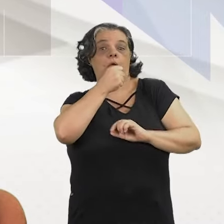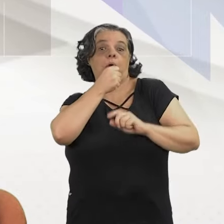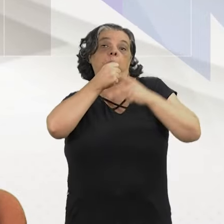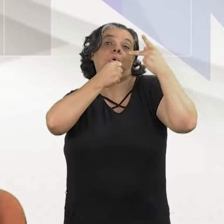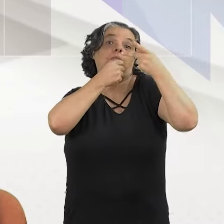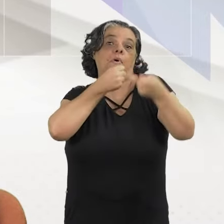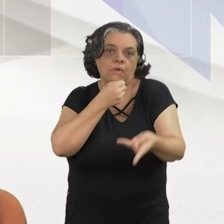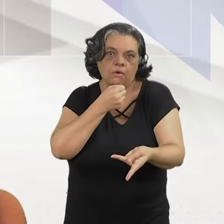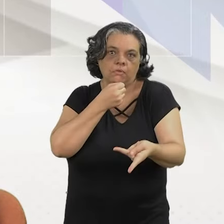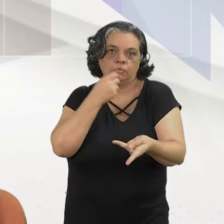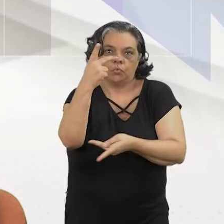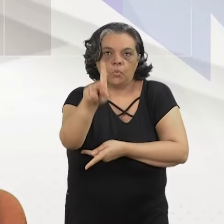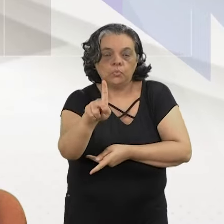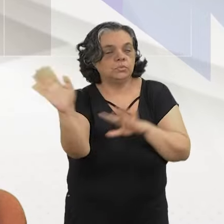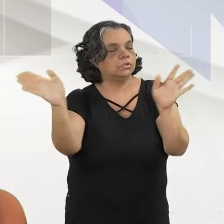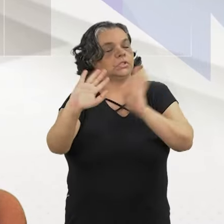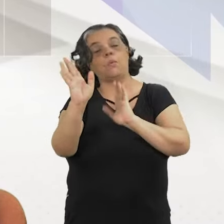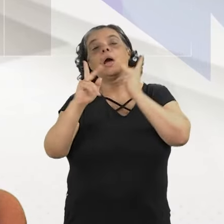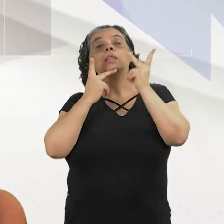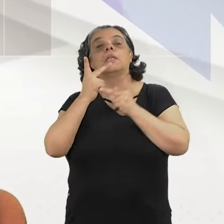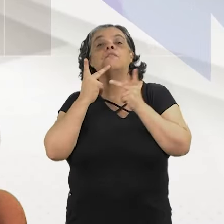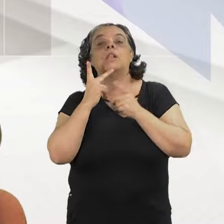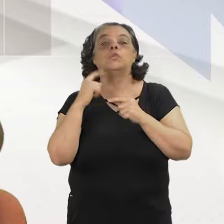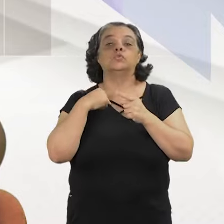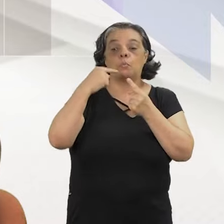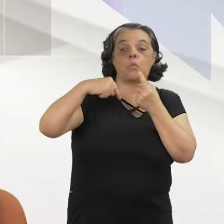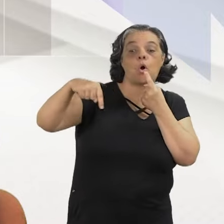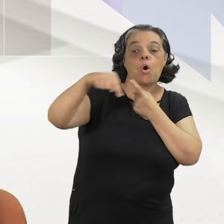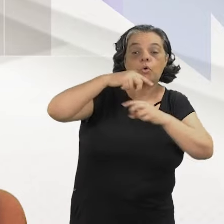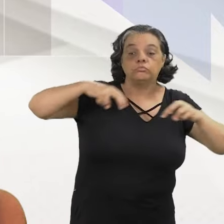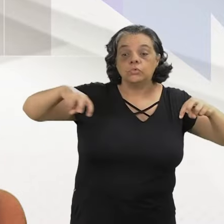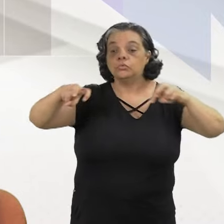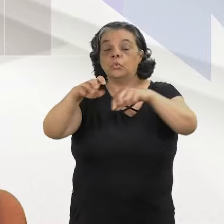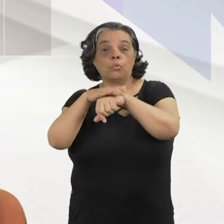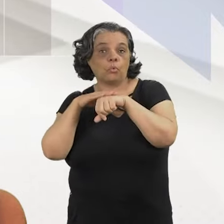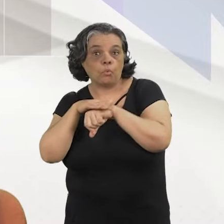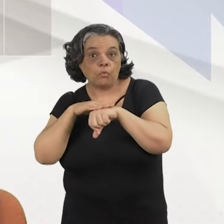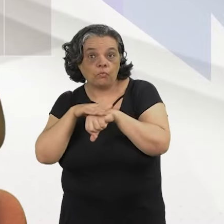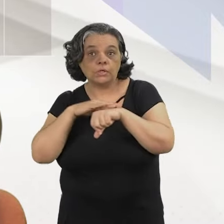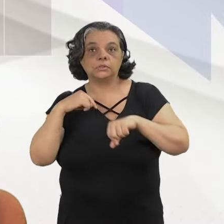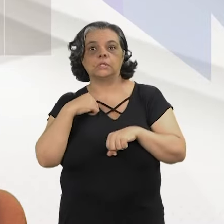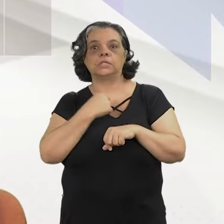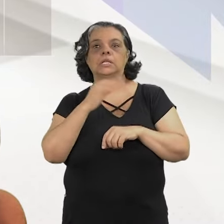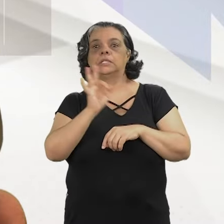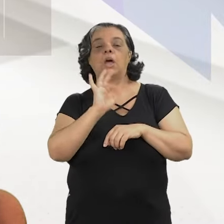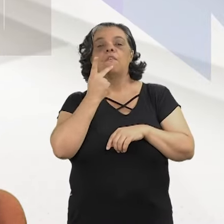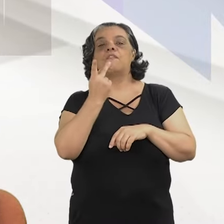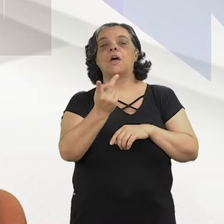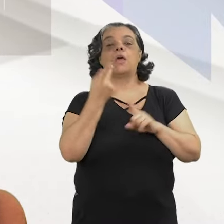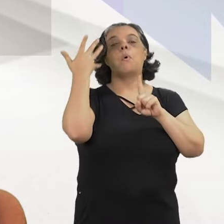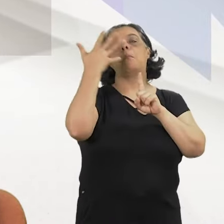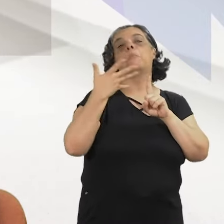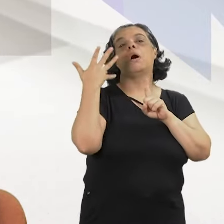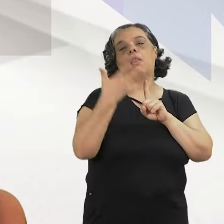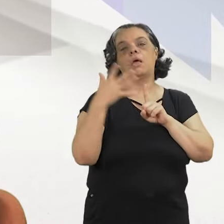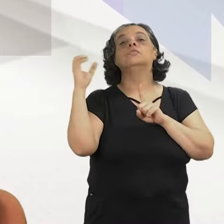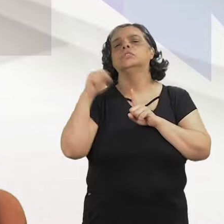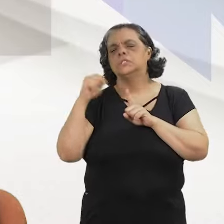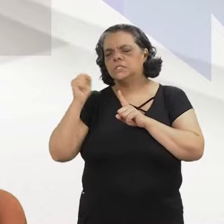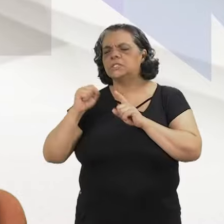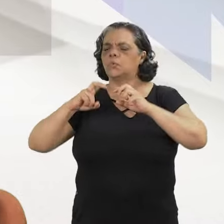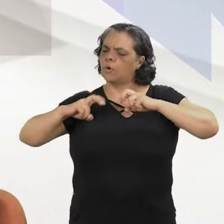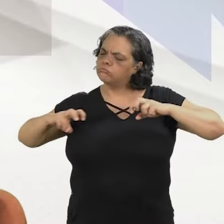na nossa boca para falar dele né a gente tá falando de uma roda de conversa e que a gente não diz que vai ser uma palestra né